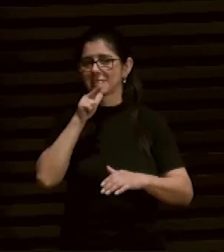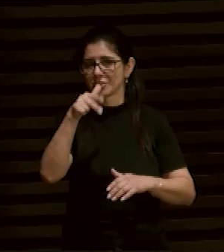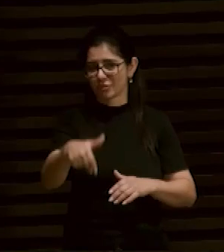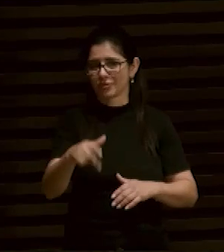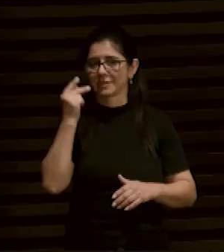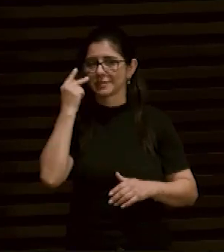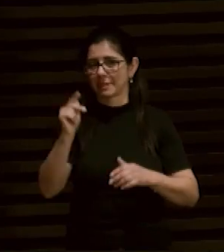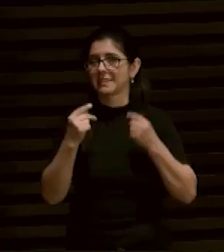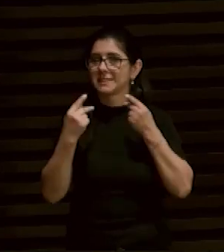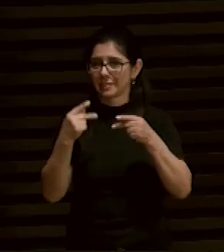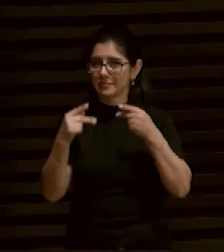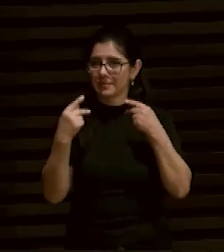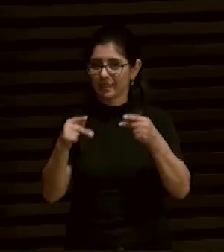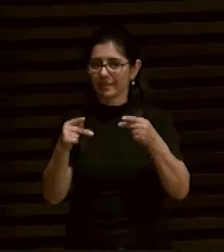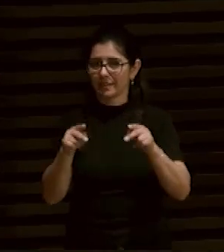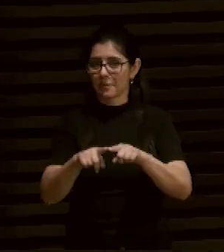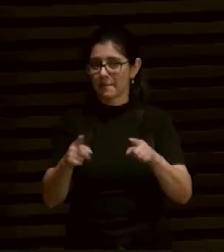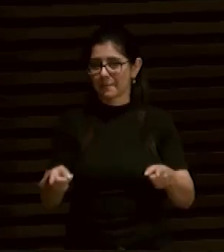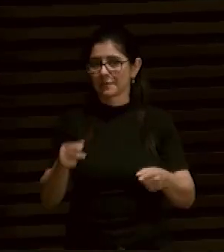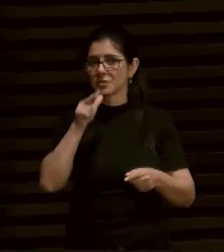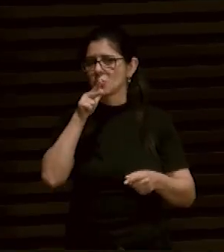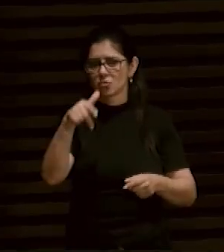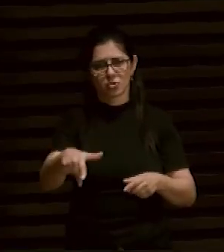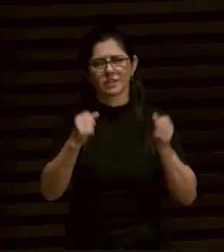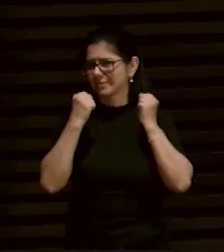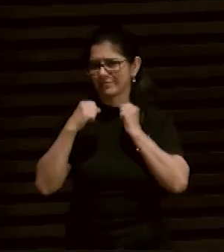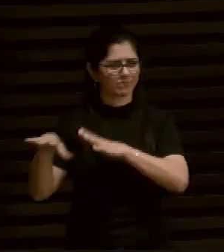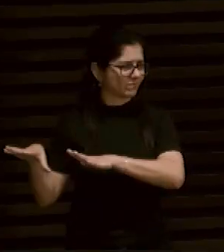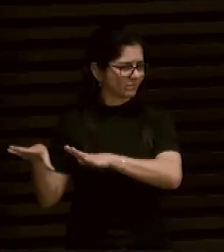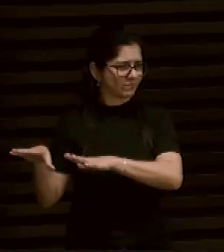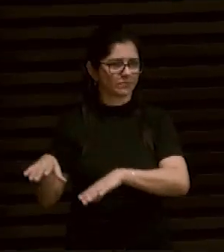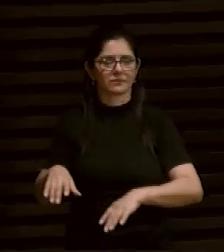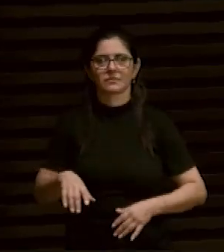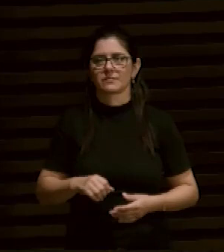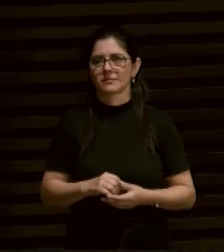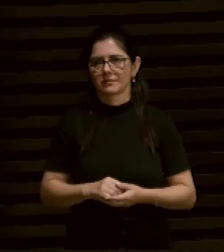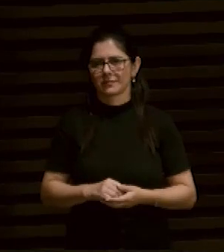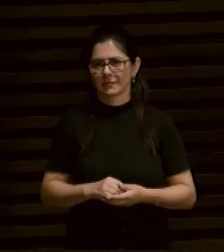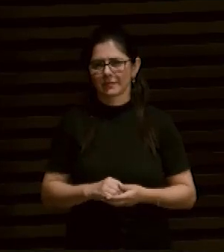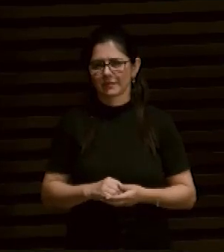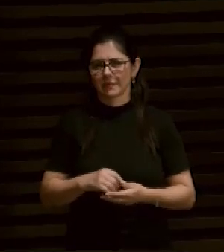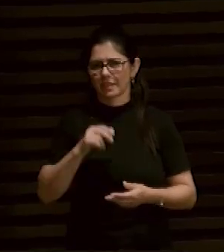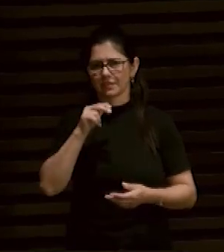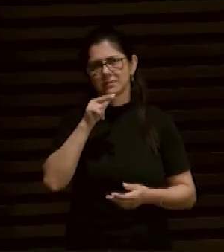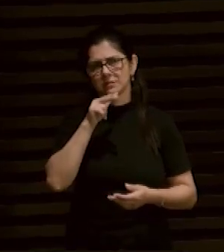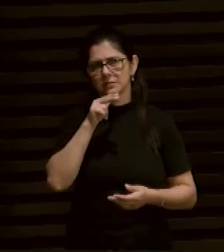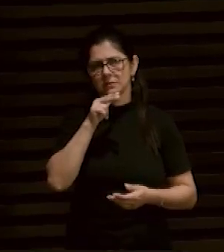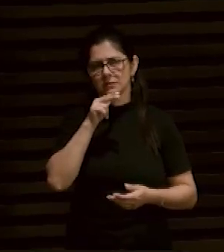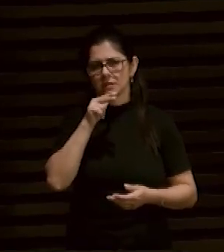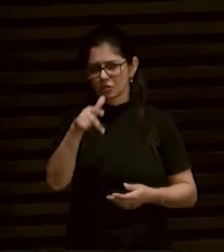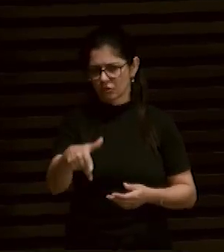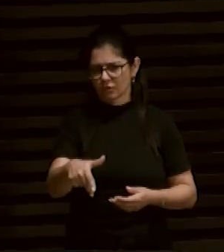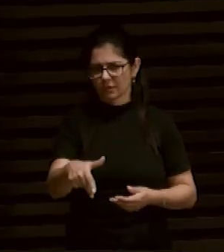fala que Jonas ele se nega a isso. E o texto começa a falar, com um jogo de palavras em hebraico, tentando mostrar que Jonas cada vez mais